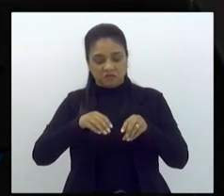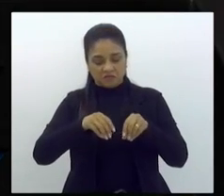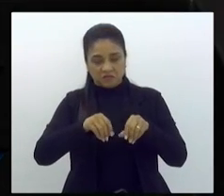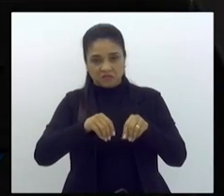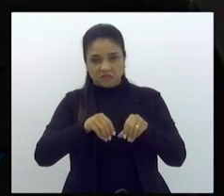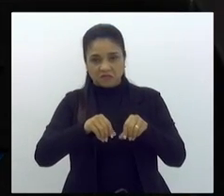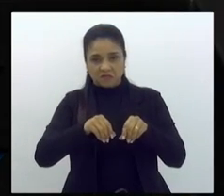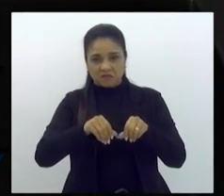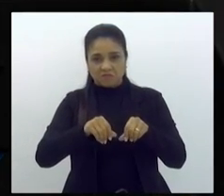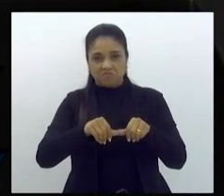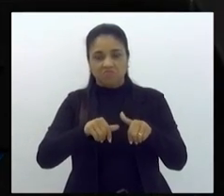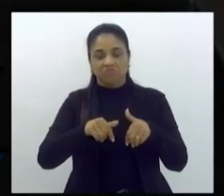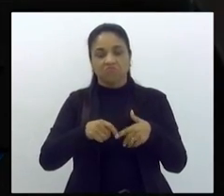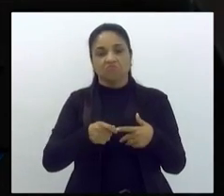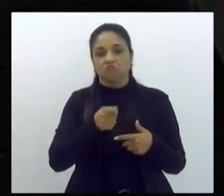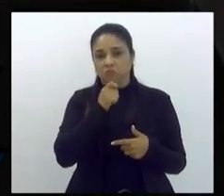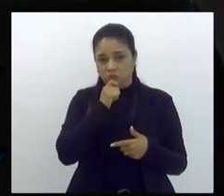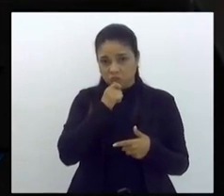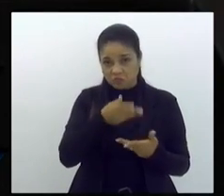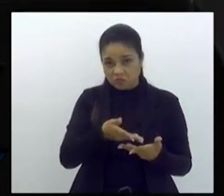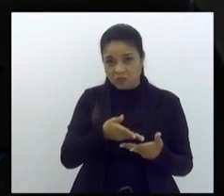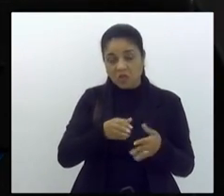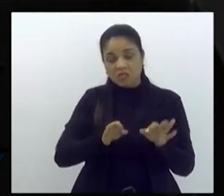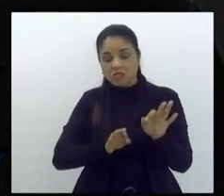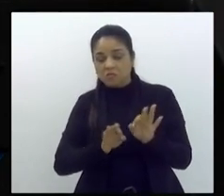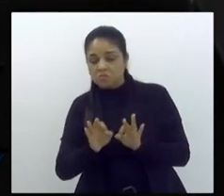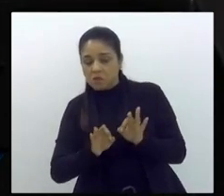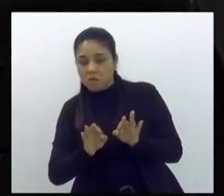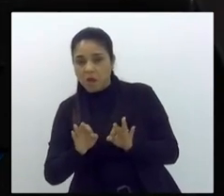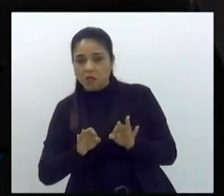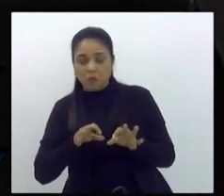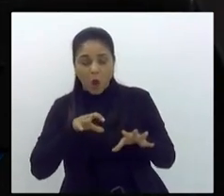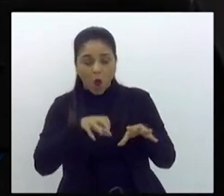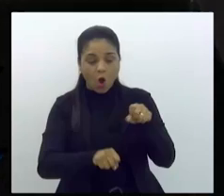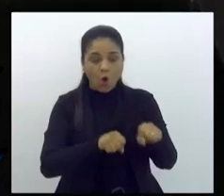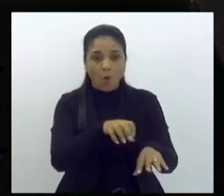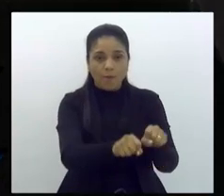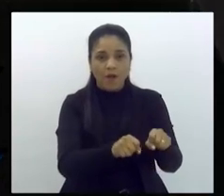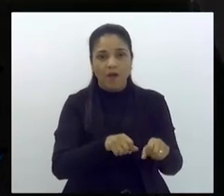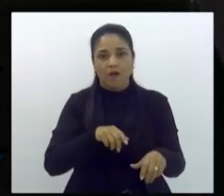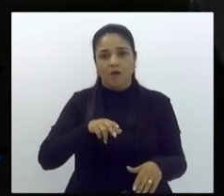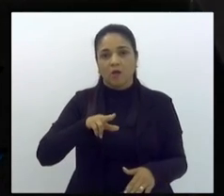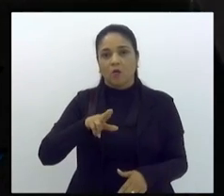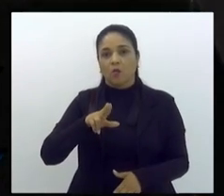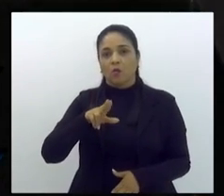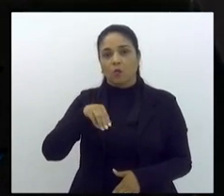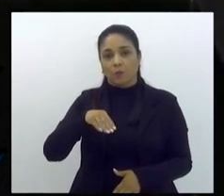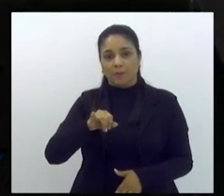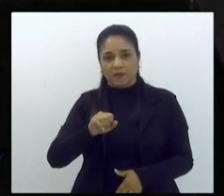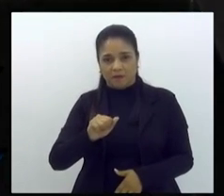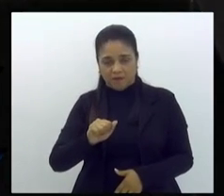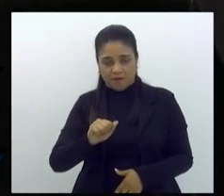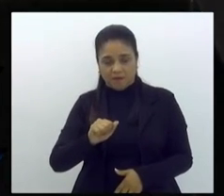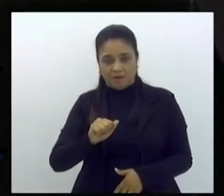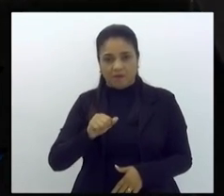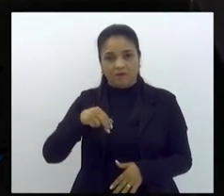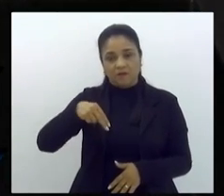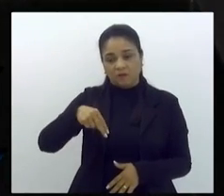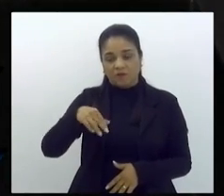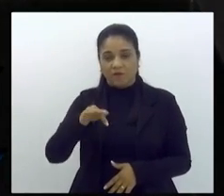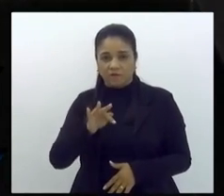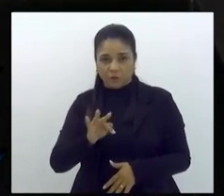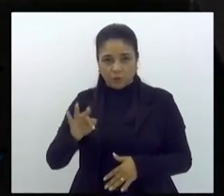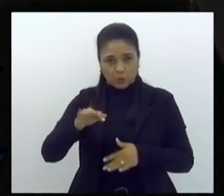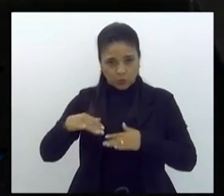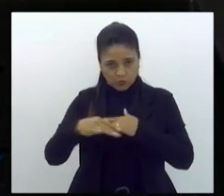estaria ali preparando para ocupar as terras de nomear em Friburgo O